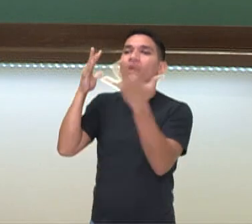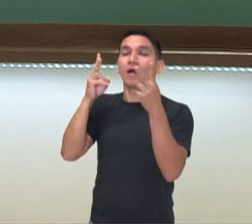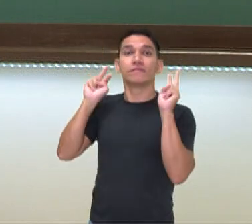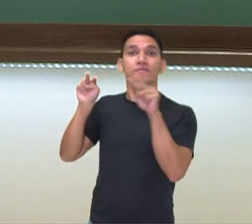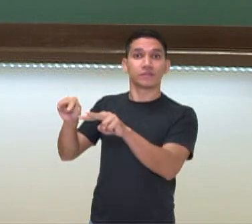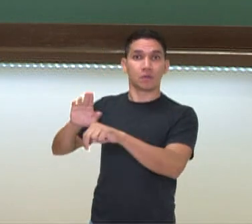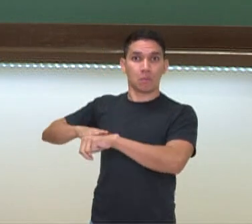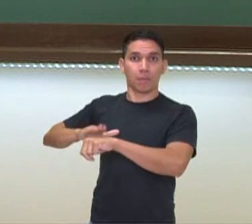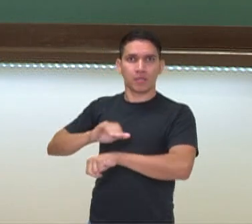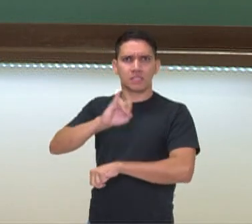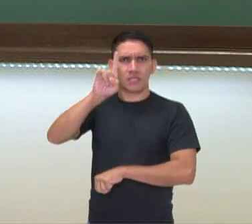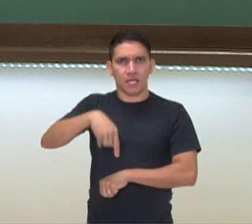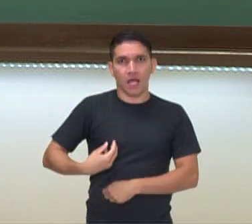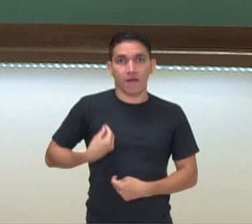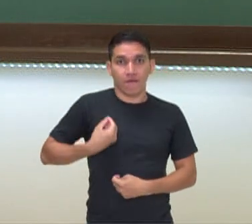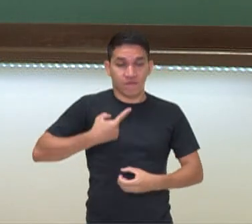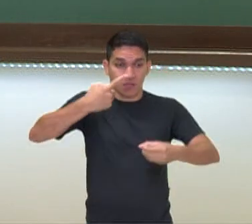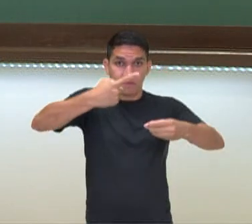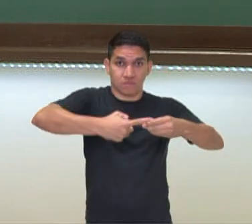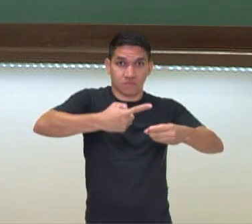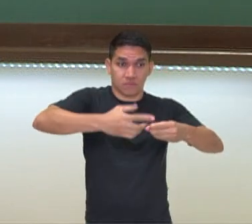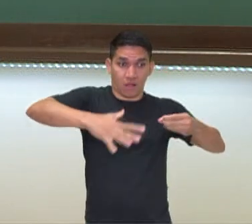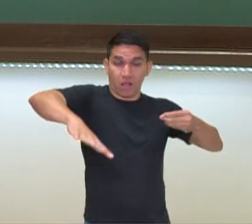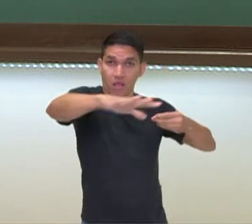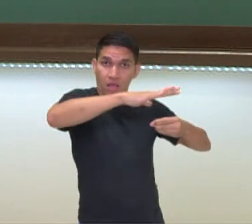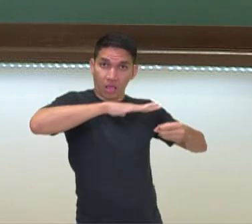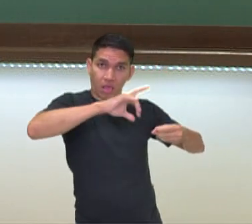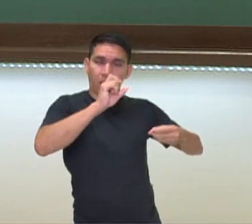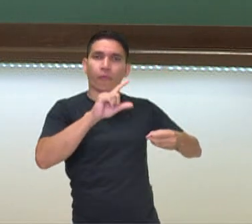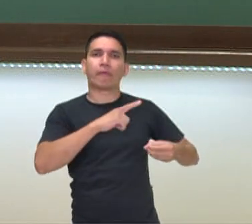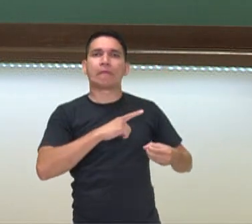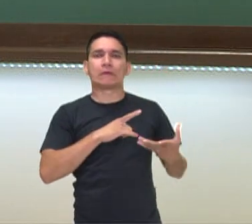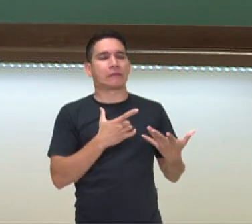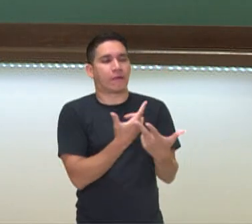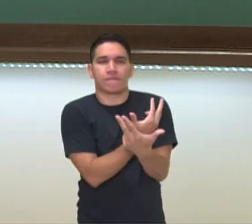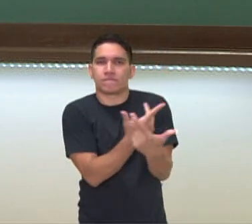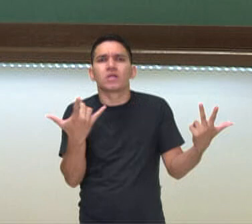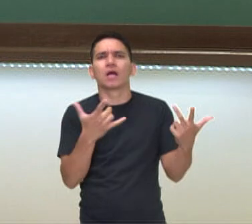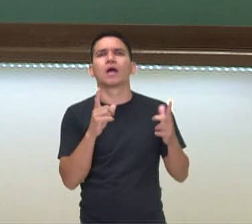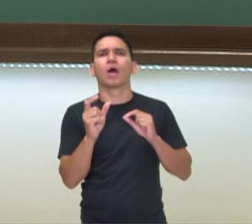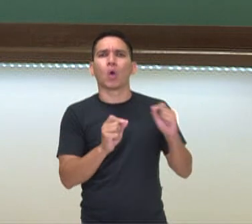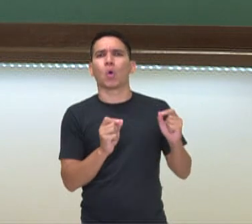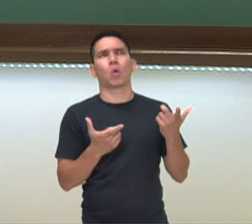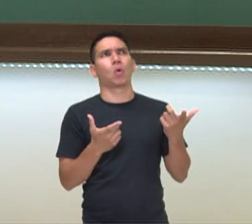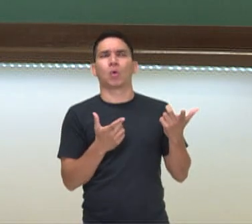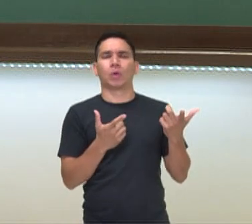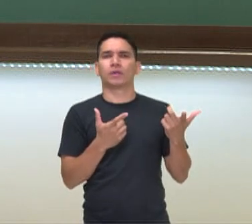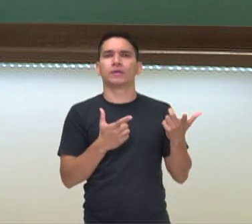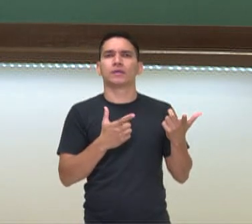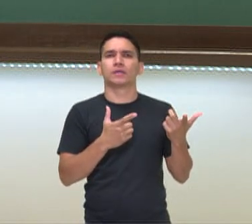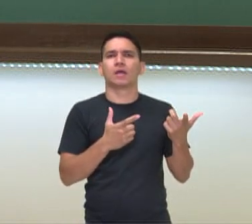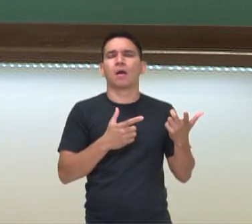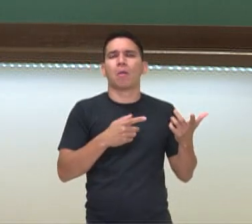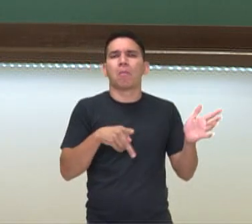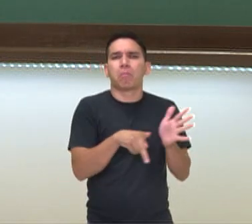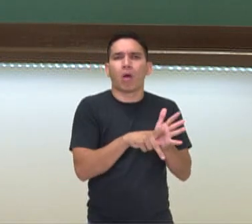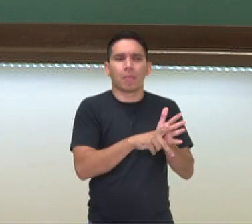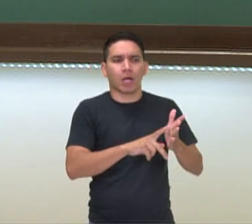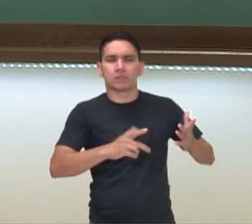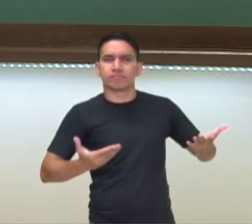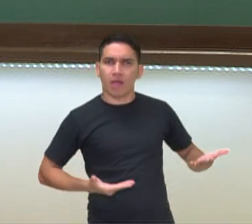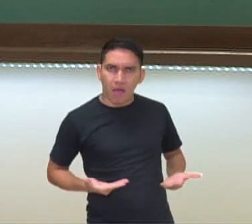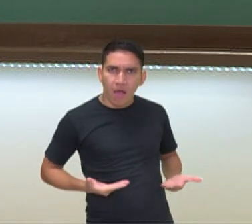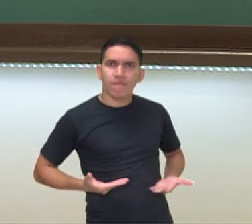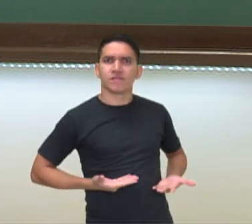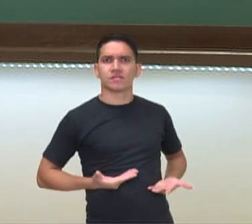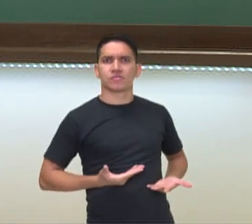você mora numa área urbana, uma área que concentra as atividades dos setores secundário e principalmente terciário,